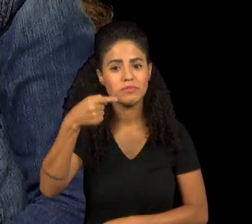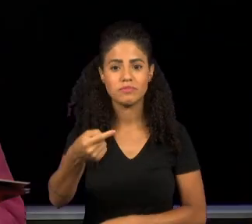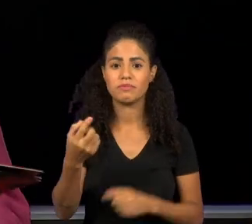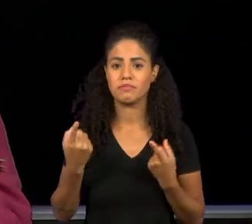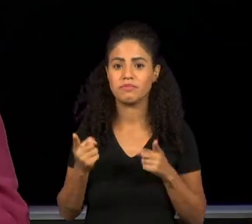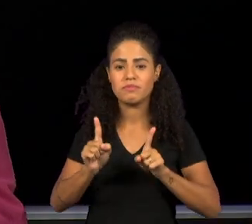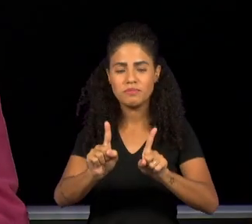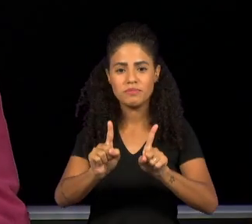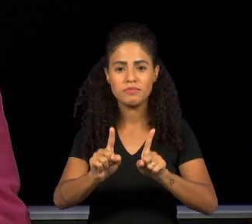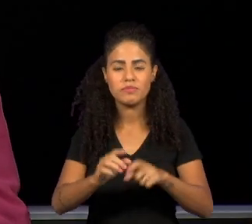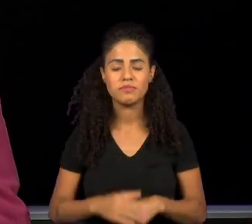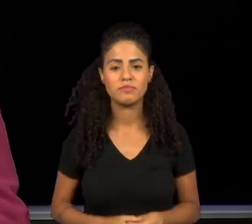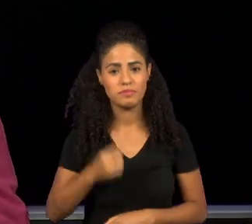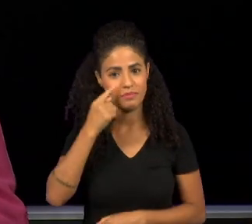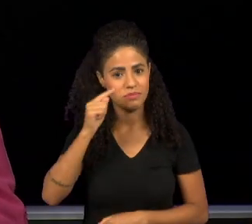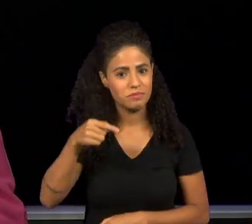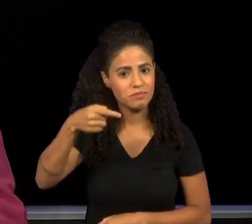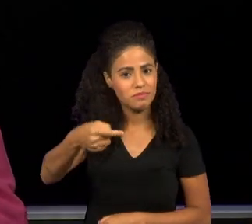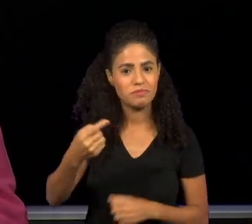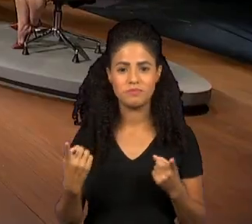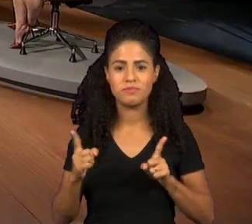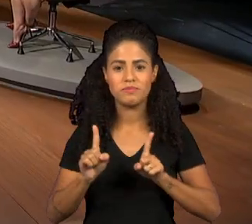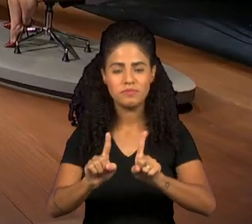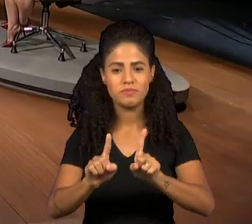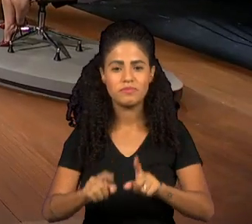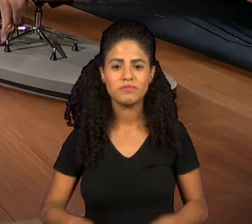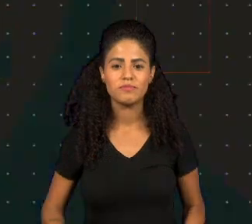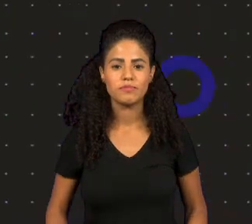Ok. Voltamos já já com o Persona.